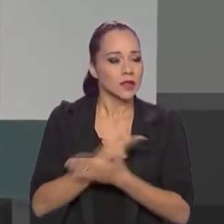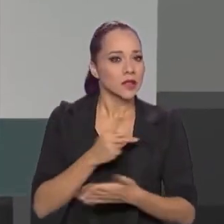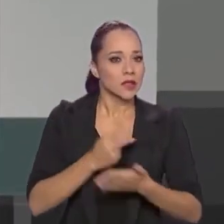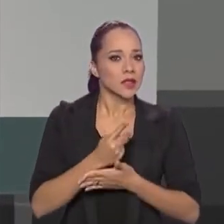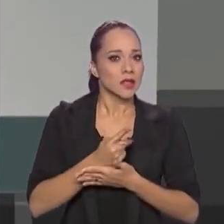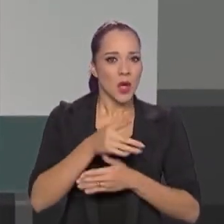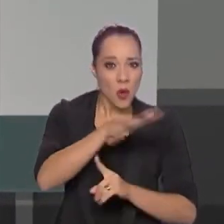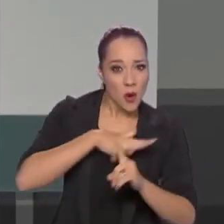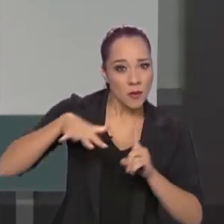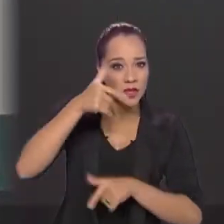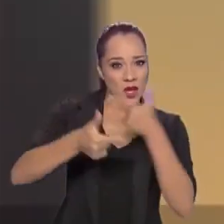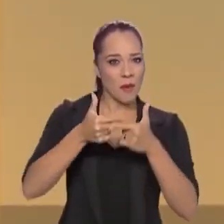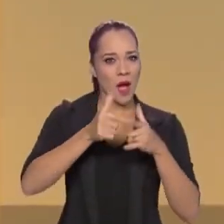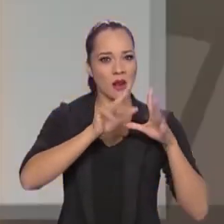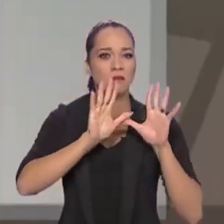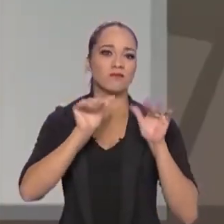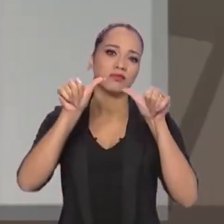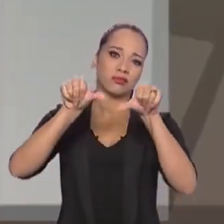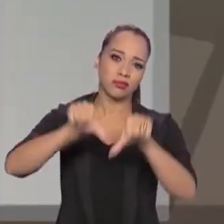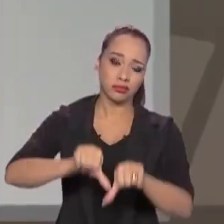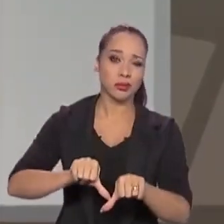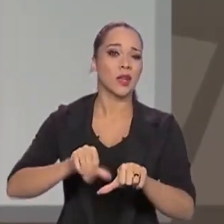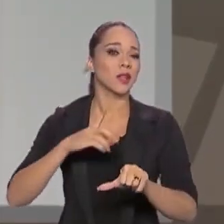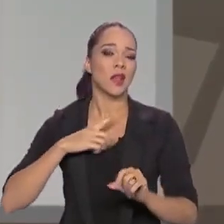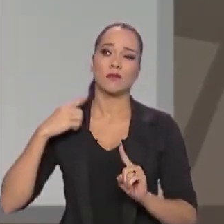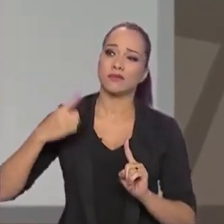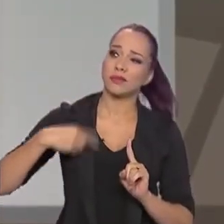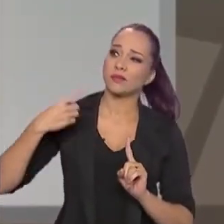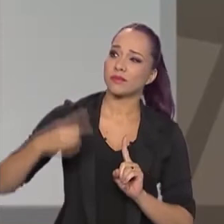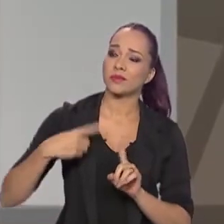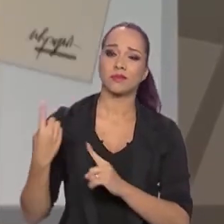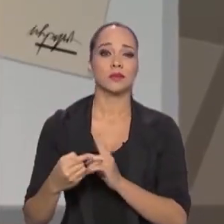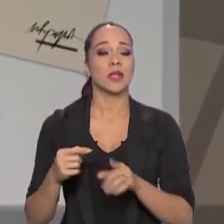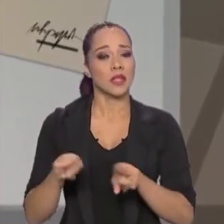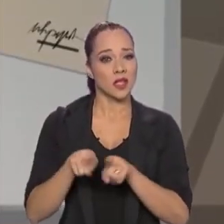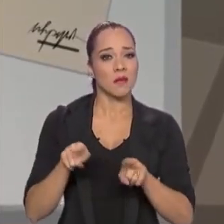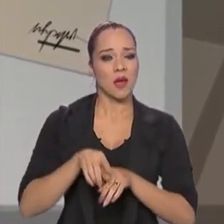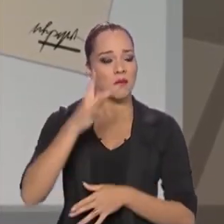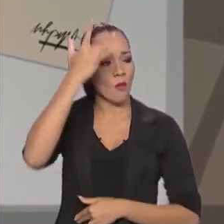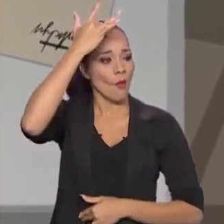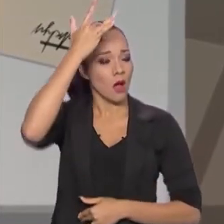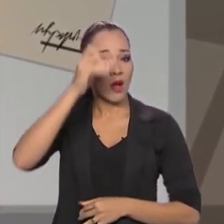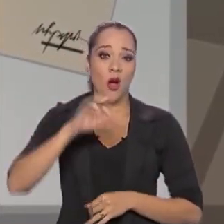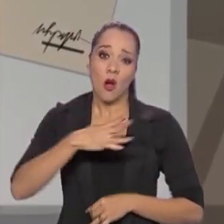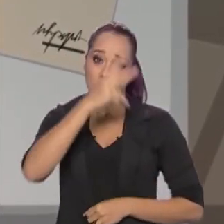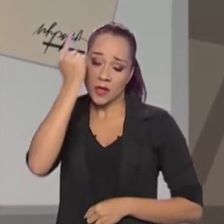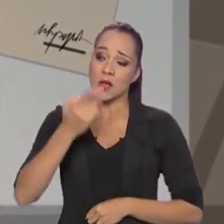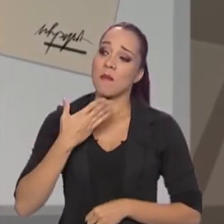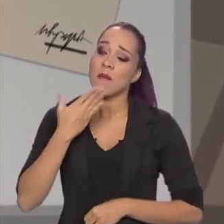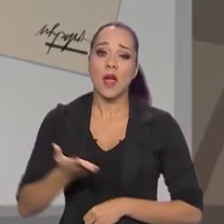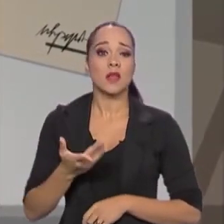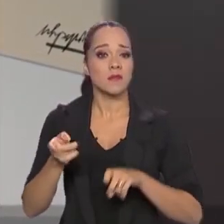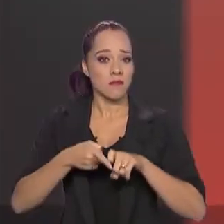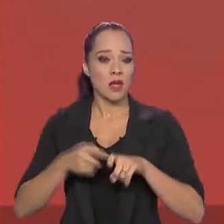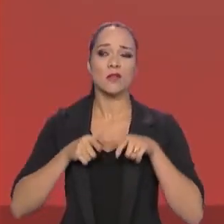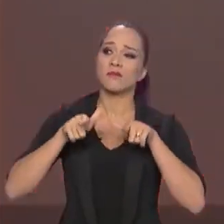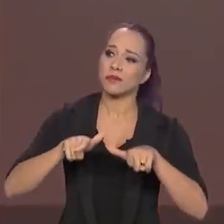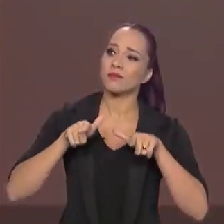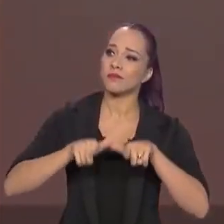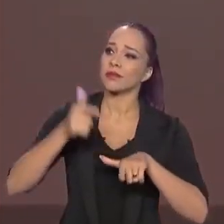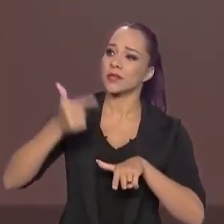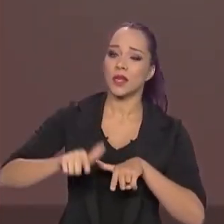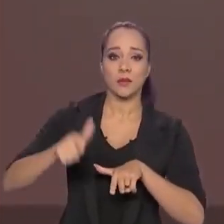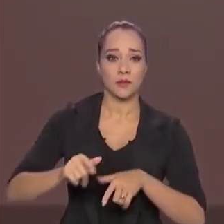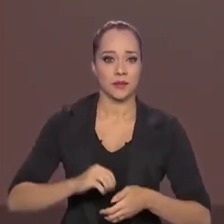degrada o ambiente de trabalho, gerando rotatividade, absenteísmo e licenças médicas frequentes.